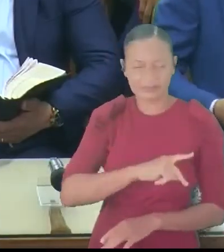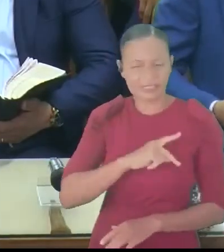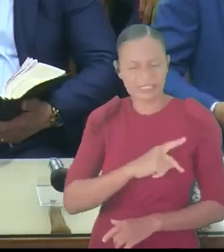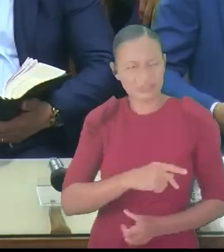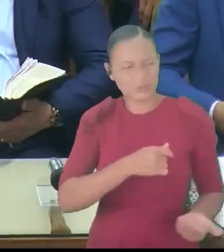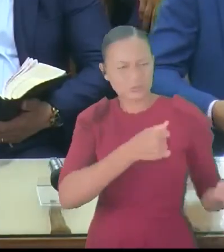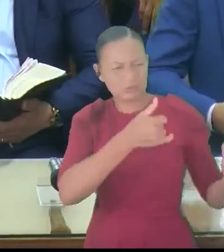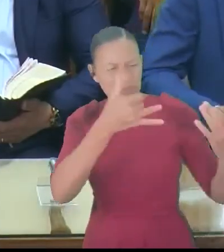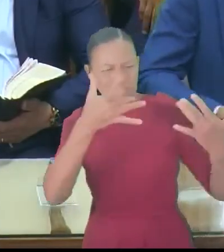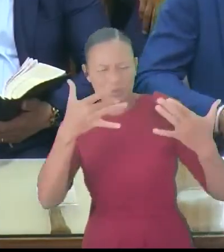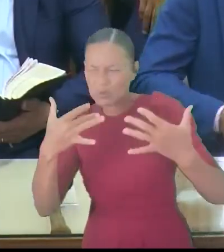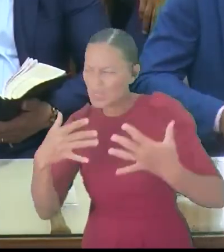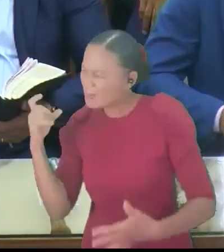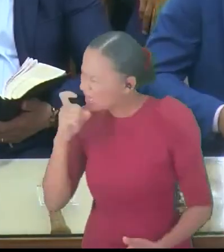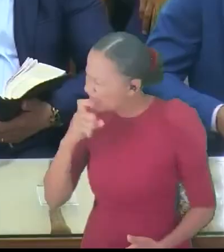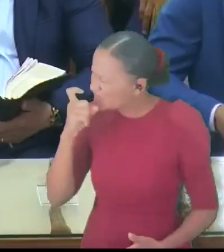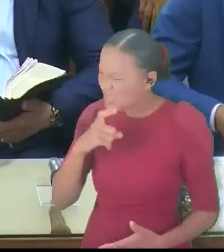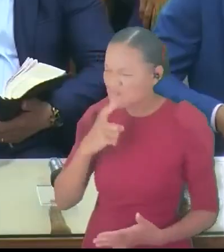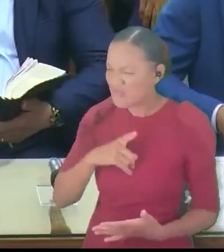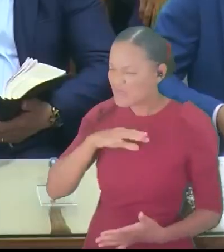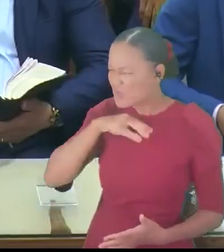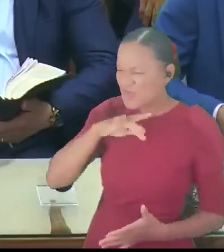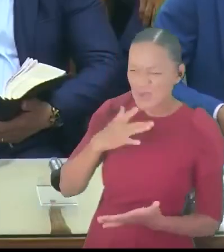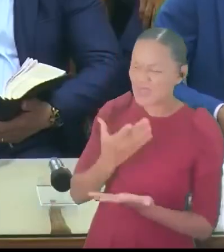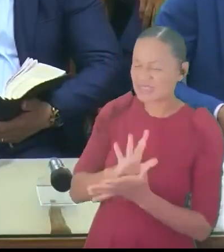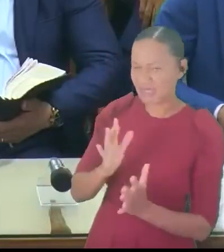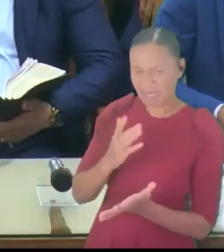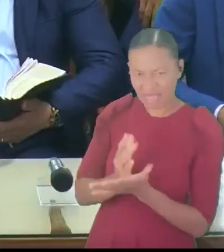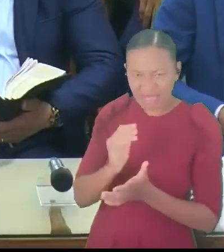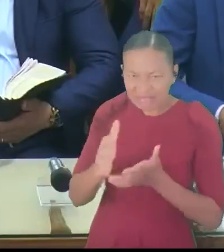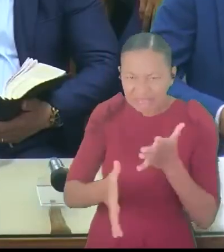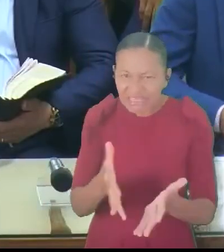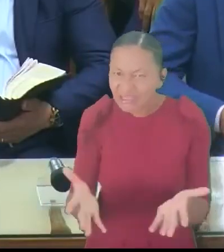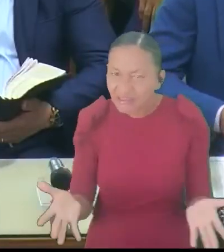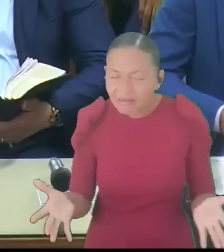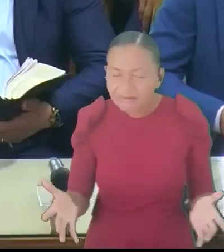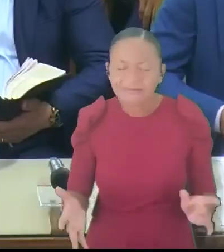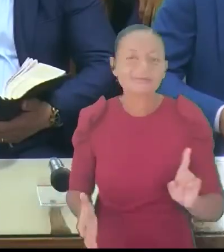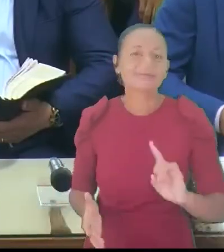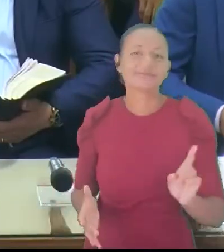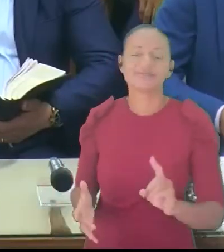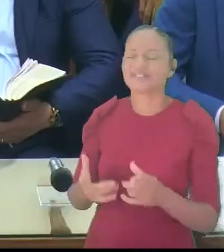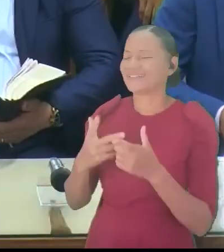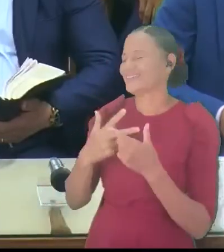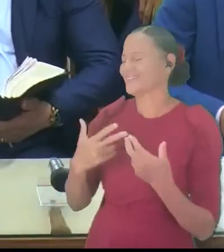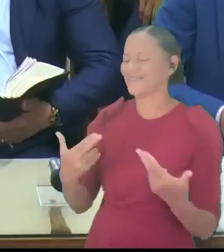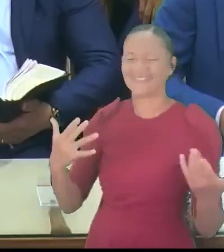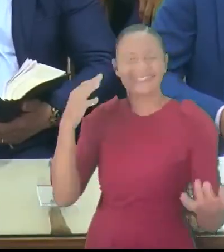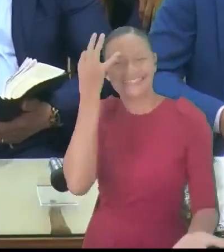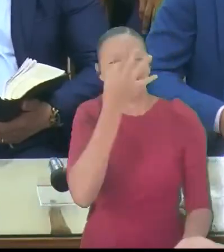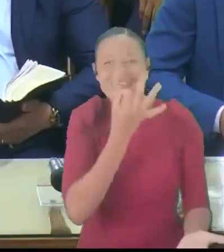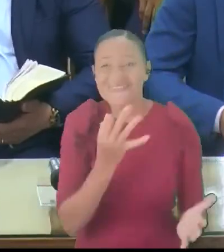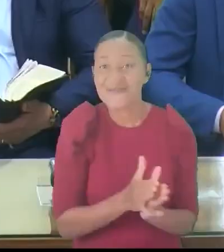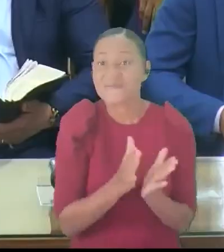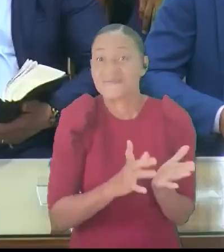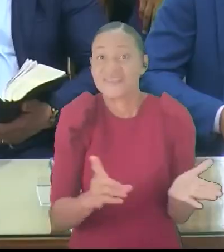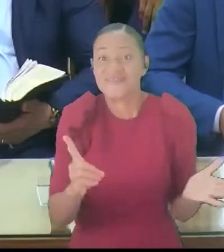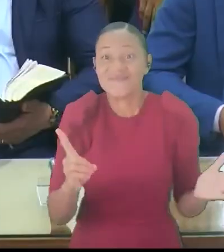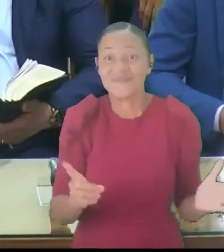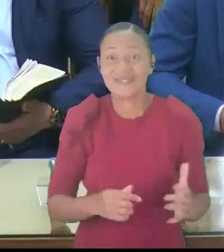tudo aquilo era mentira, tudo aquilo não prestava para nada. É assim que Paulo diz? Não. Mas irmão, que coisa linda a Bíblia.